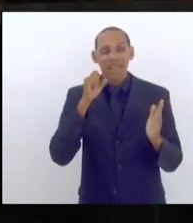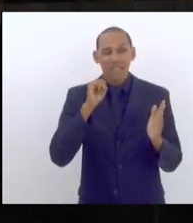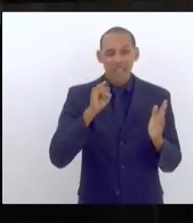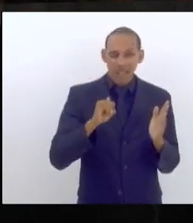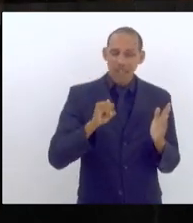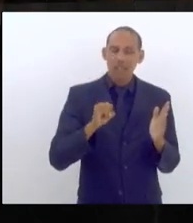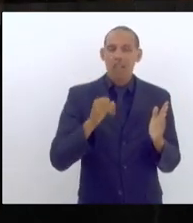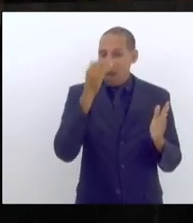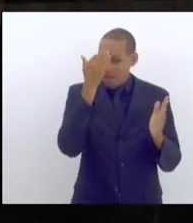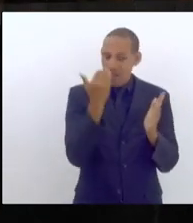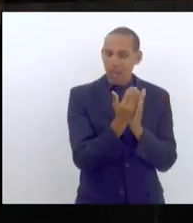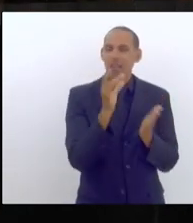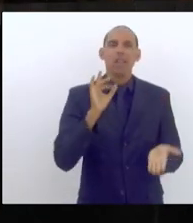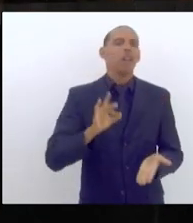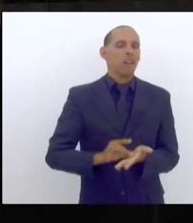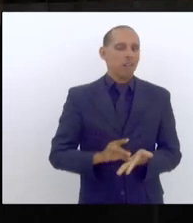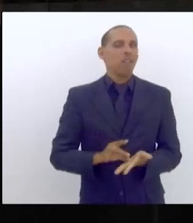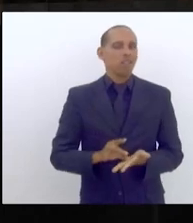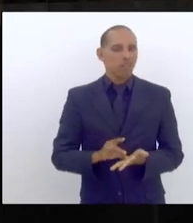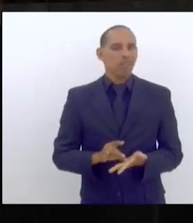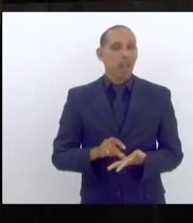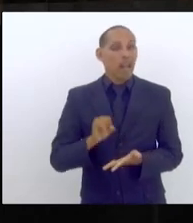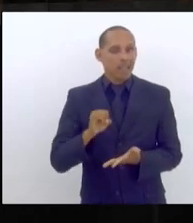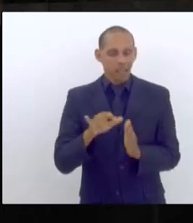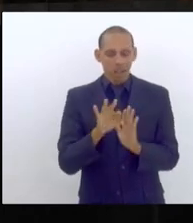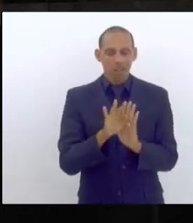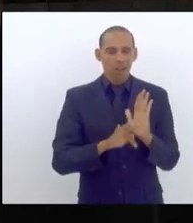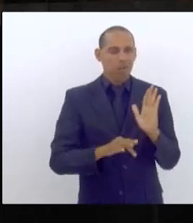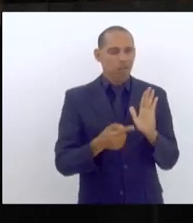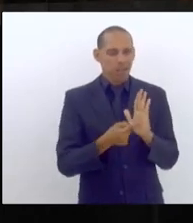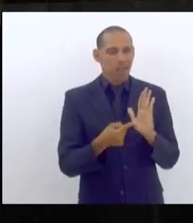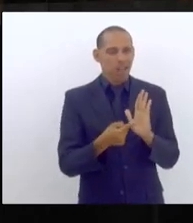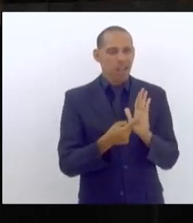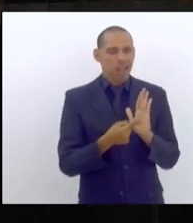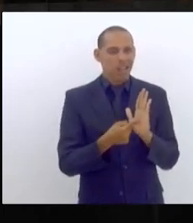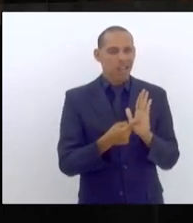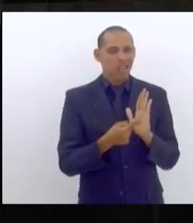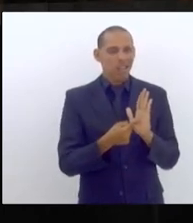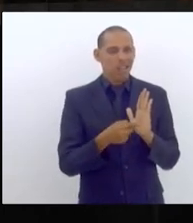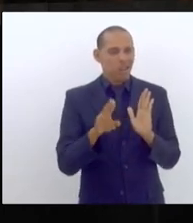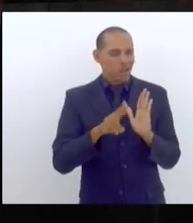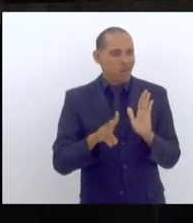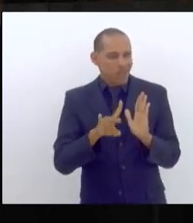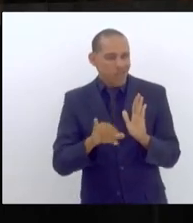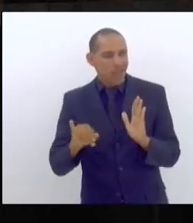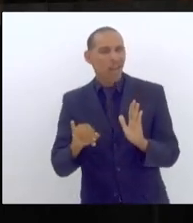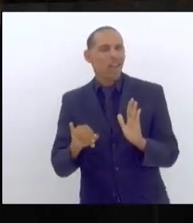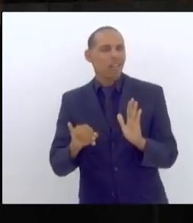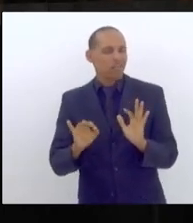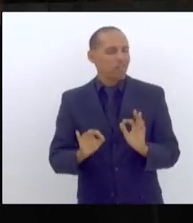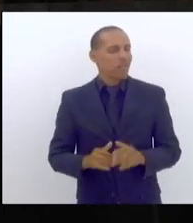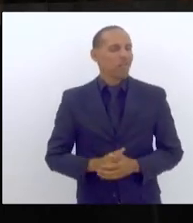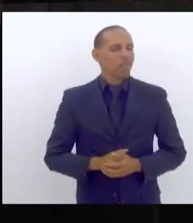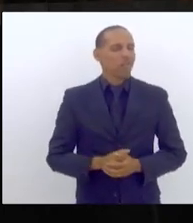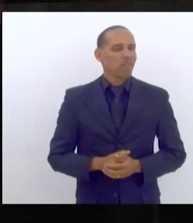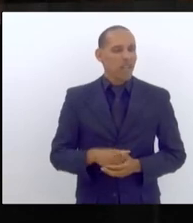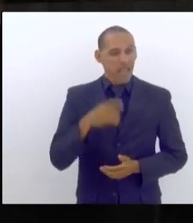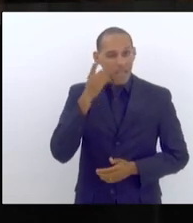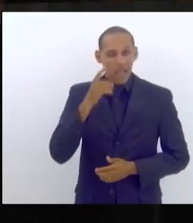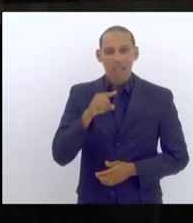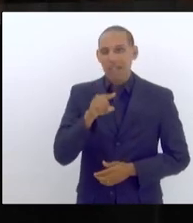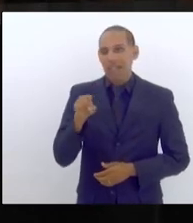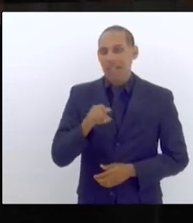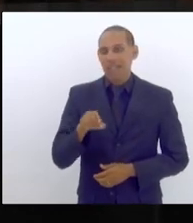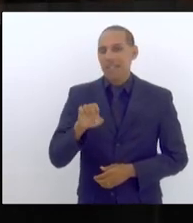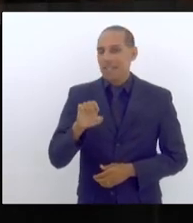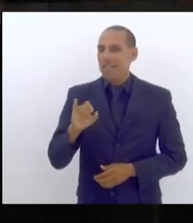ser feito, né? Se esses formulários vão ser apresentados, deputada Zeidan, se eles vão